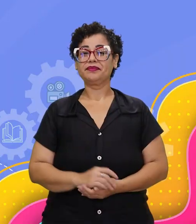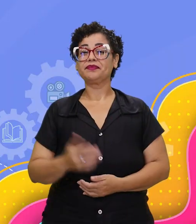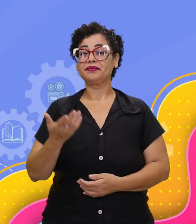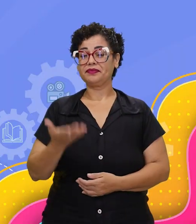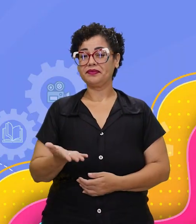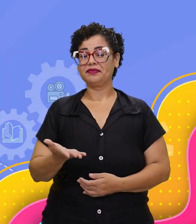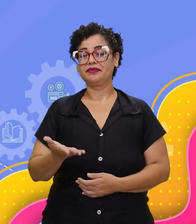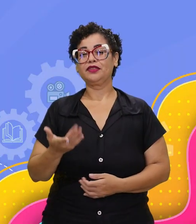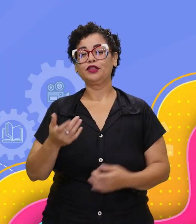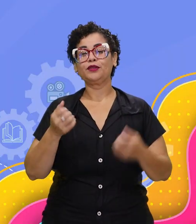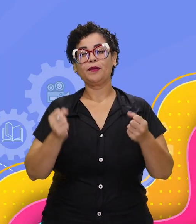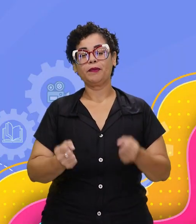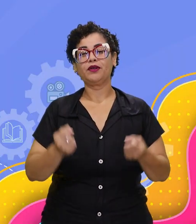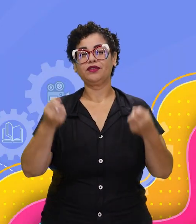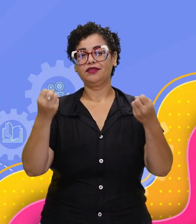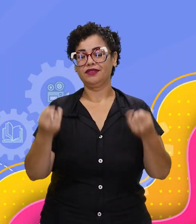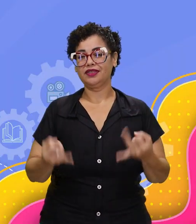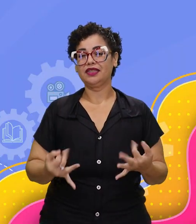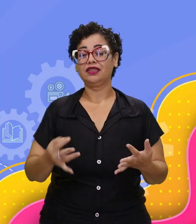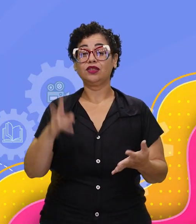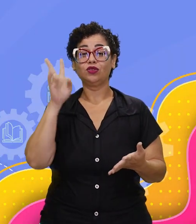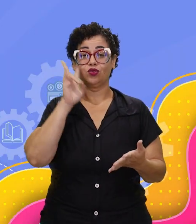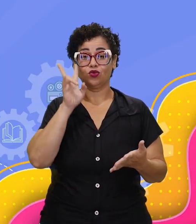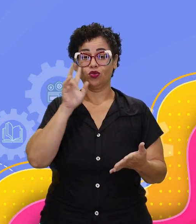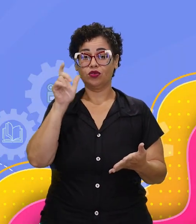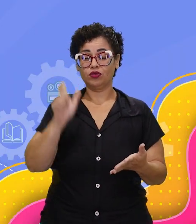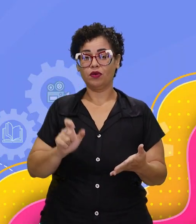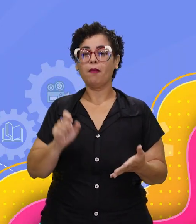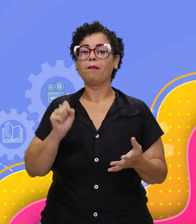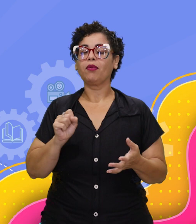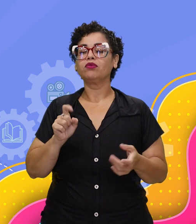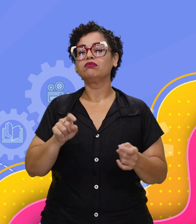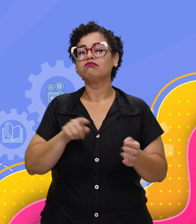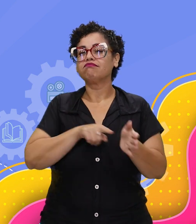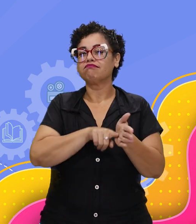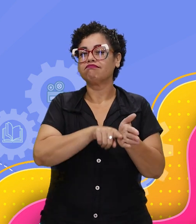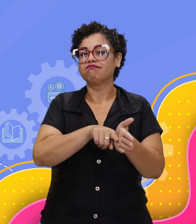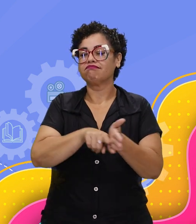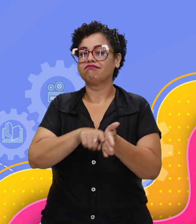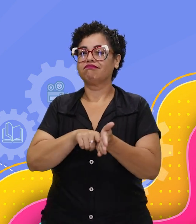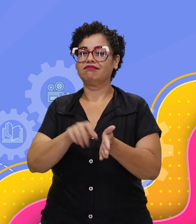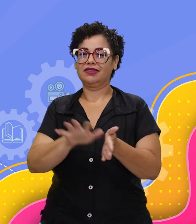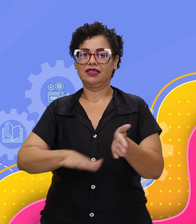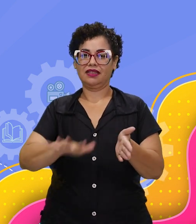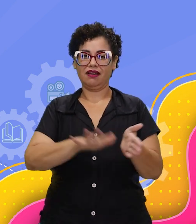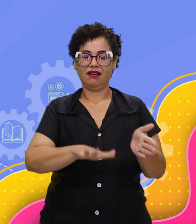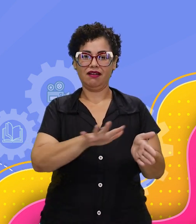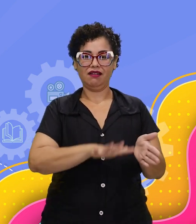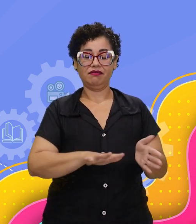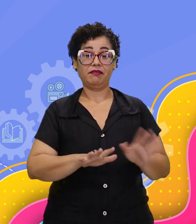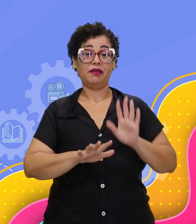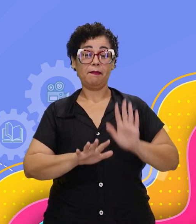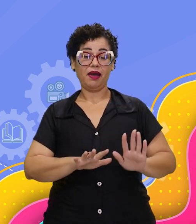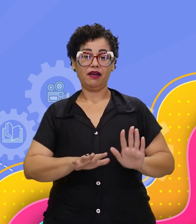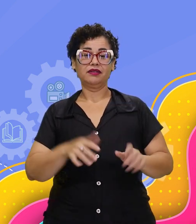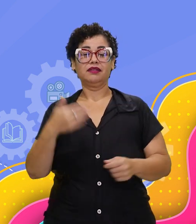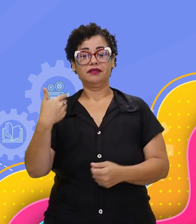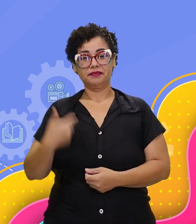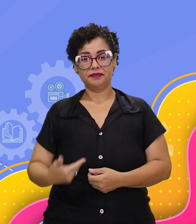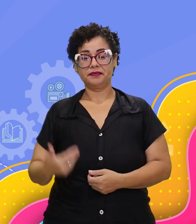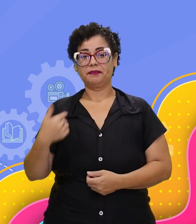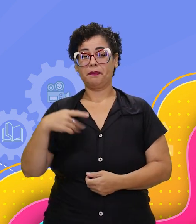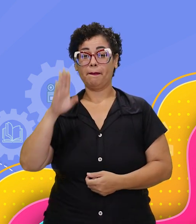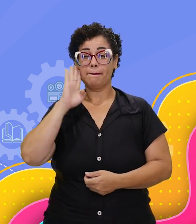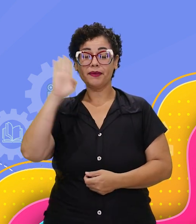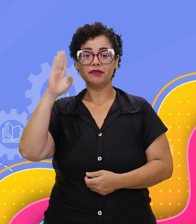Nesse sentido, nós podemos dizer que o historiador atua como consultor nessas áreas. Mas a